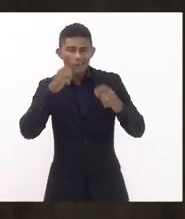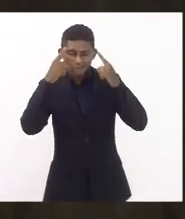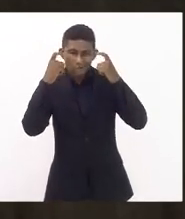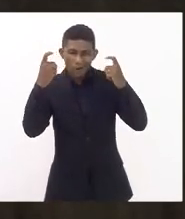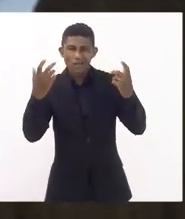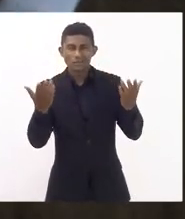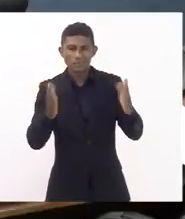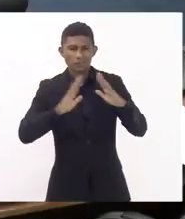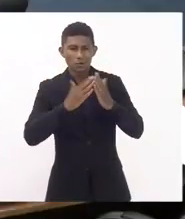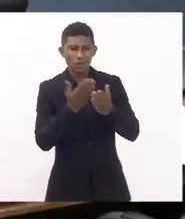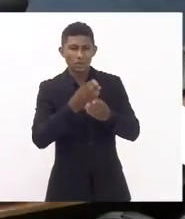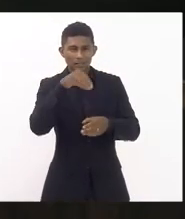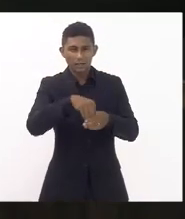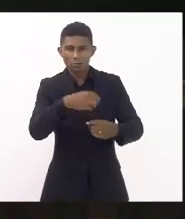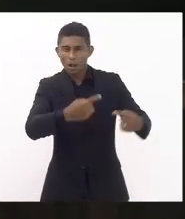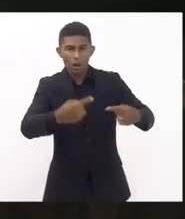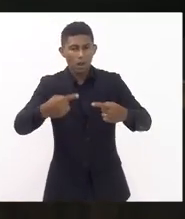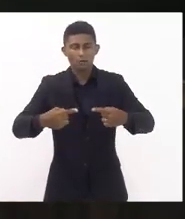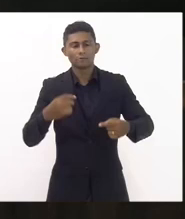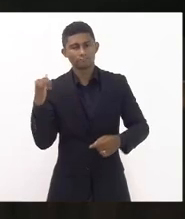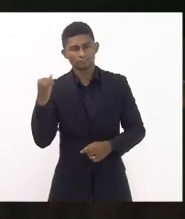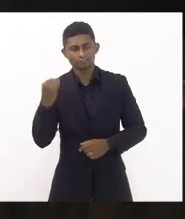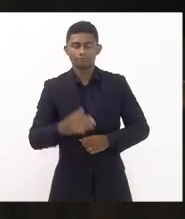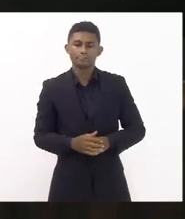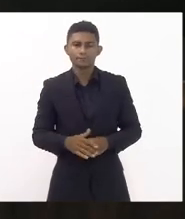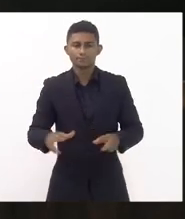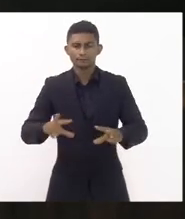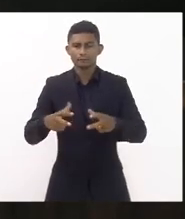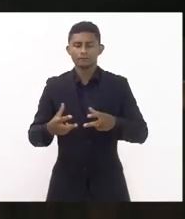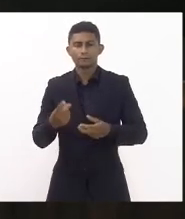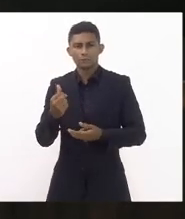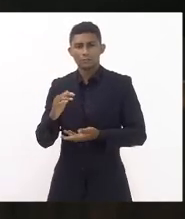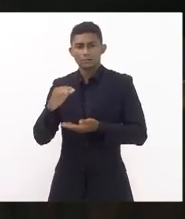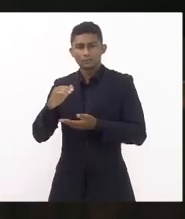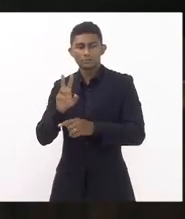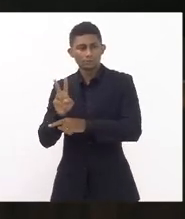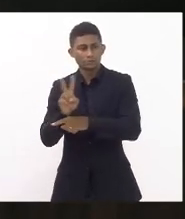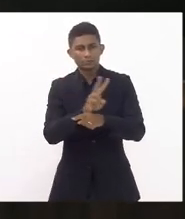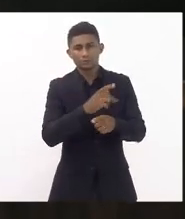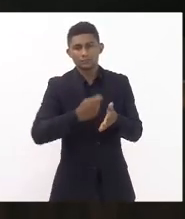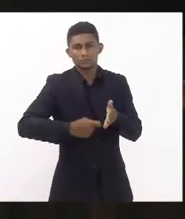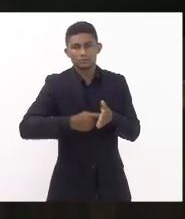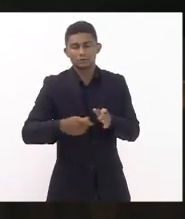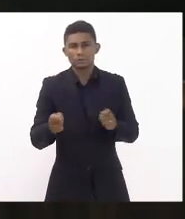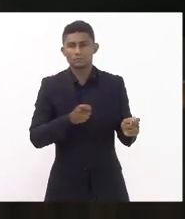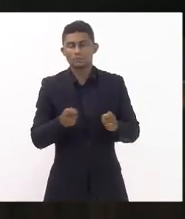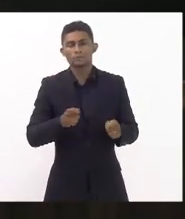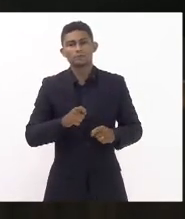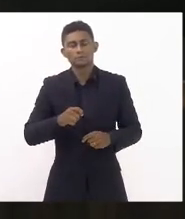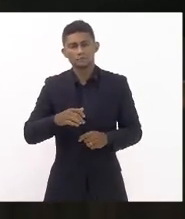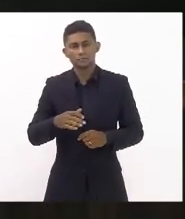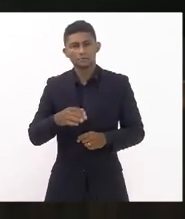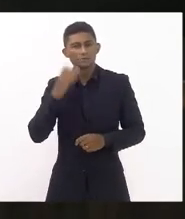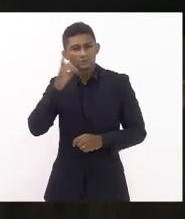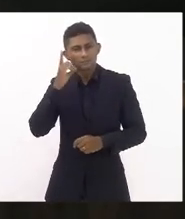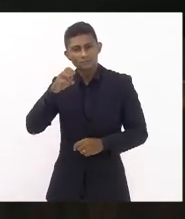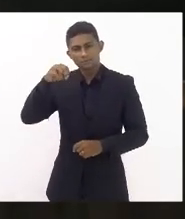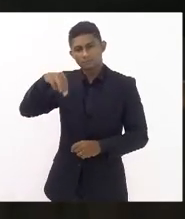Janeiro. Para emitir parecer pela Comissão de Orçamento, Finanças, Fiscalização Financeira e Controle, deputado Márcio Canella.